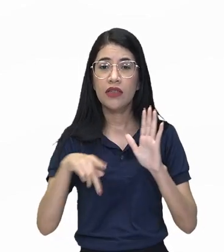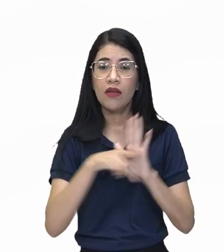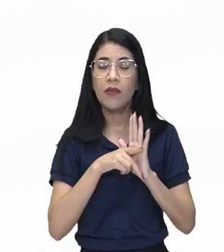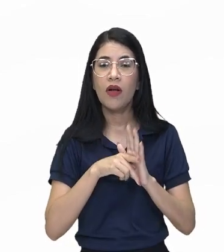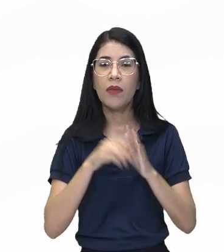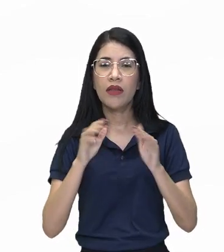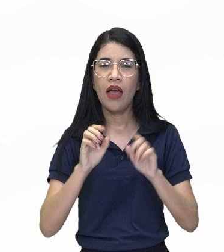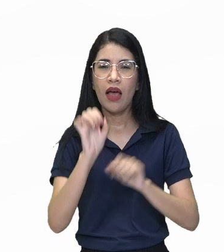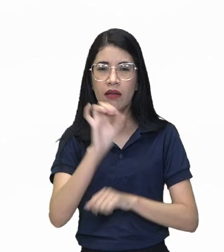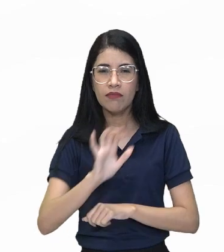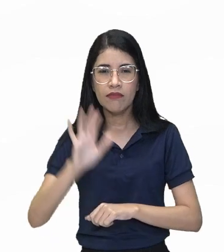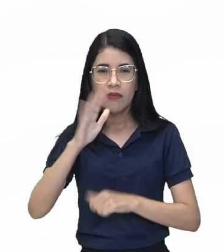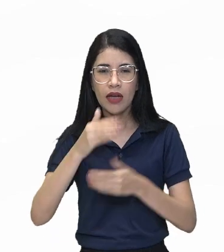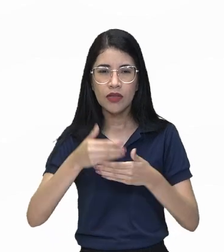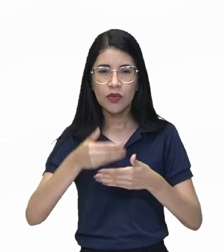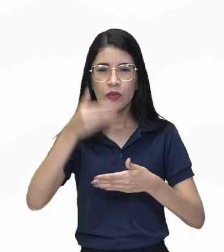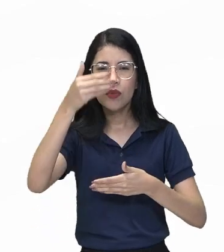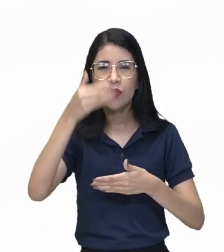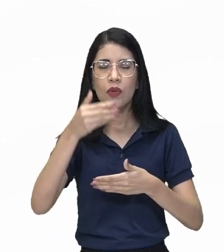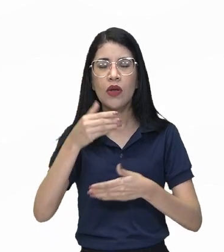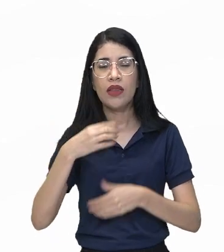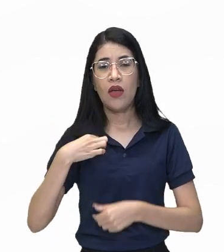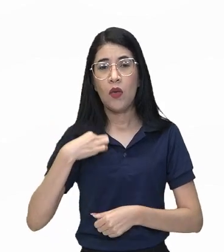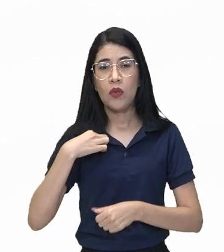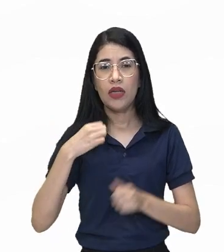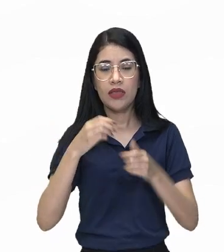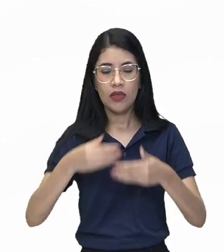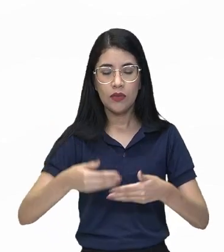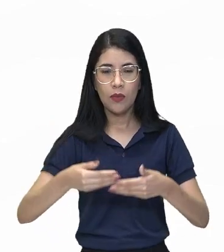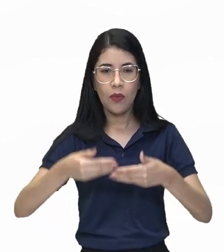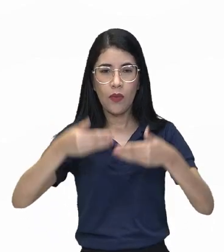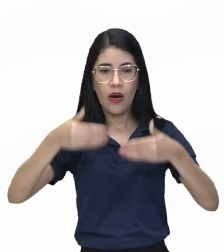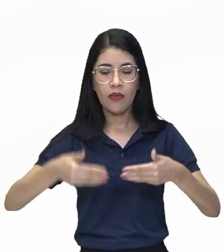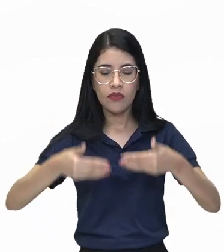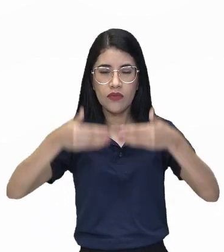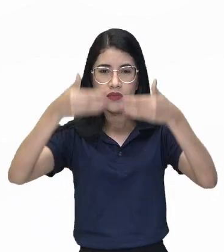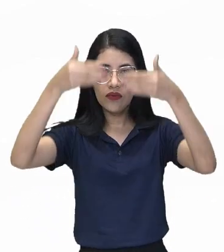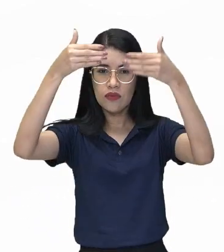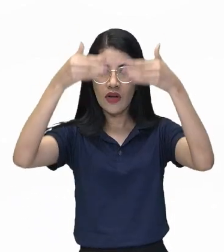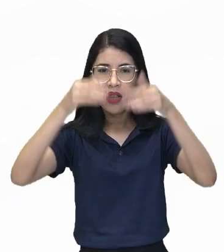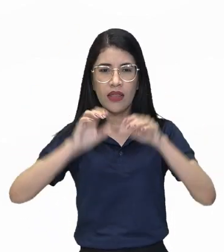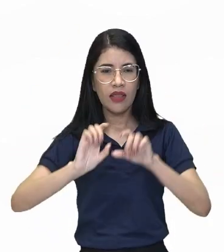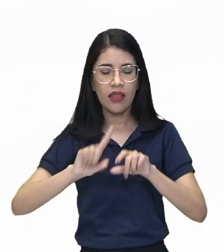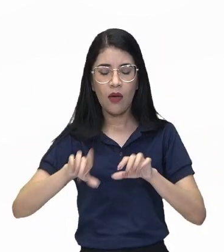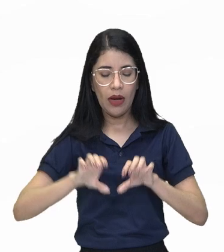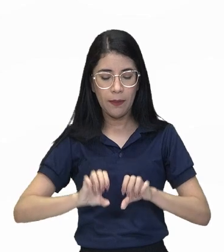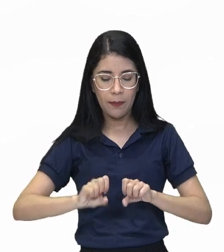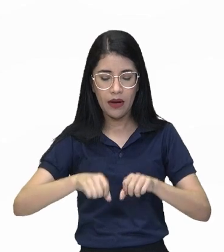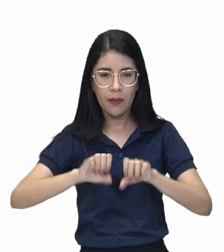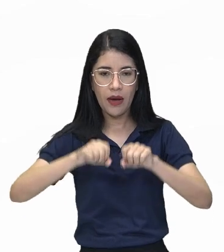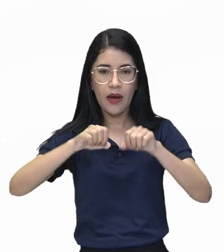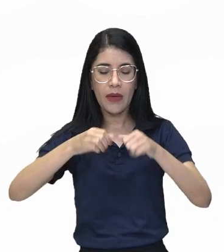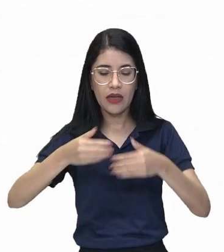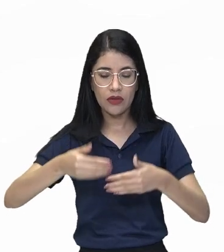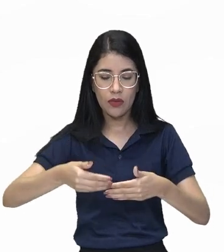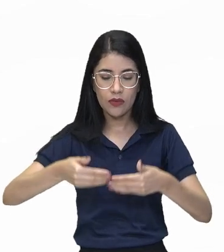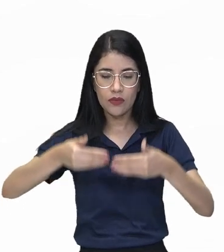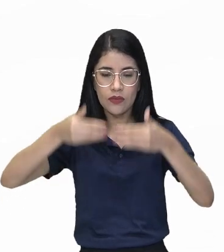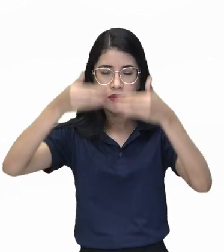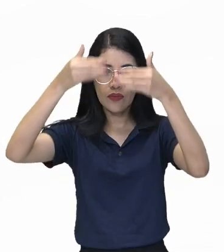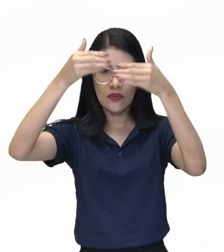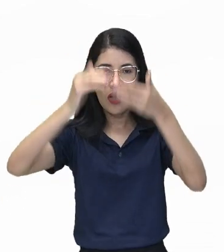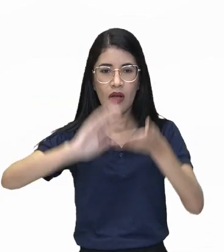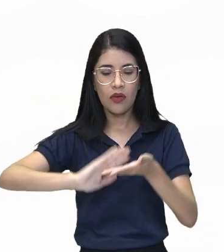é que quando ele sobe, ele não vai ser enrolado, ele sobe verticalmente, sem